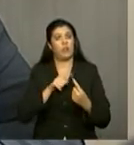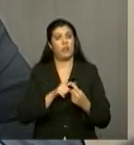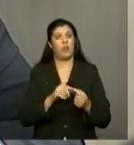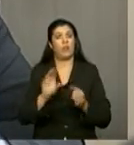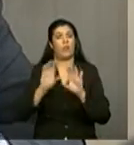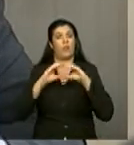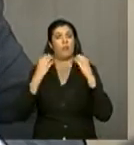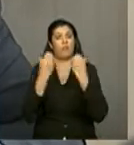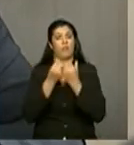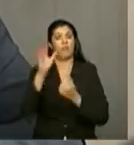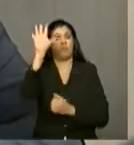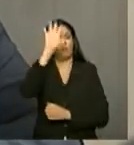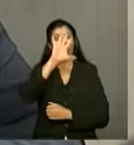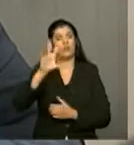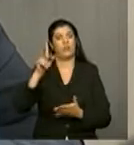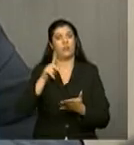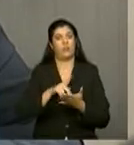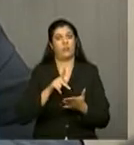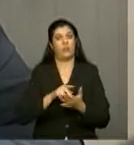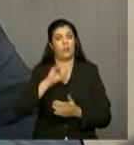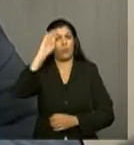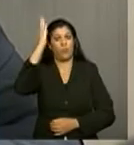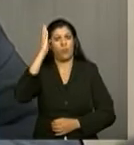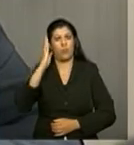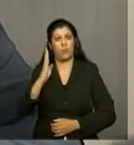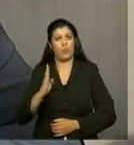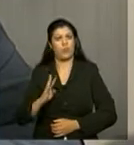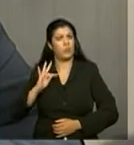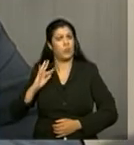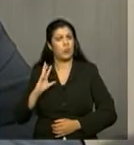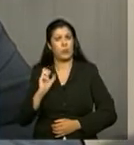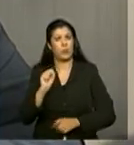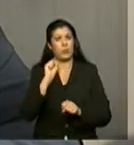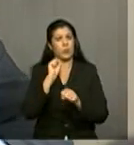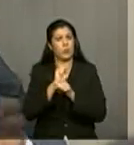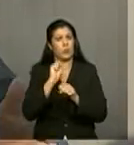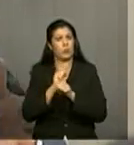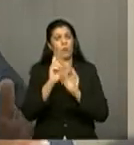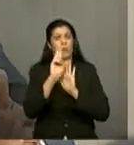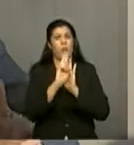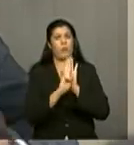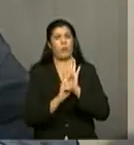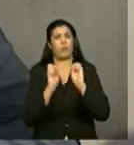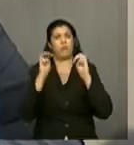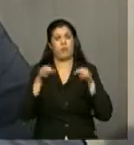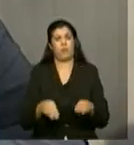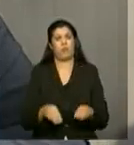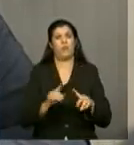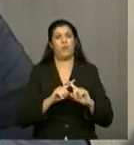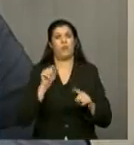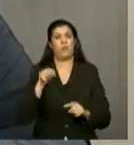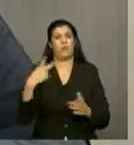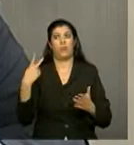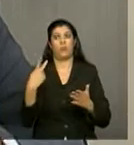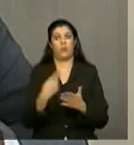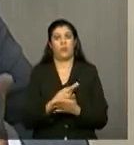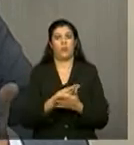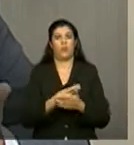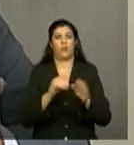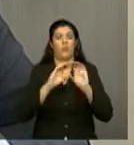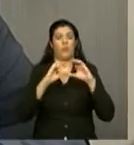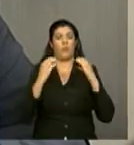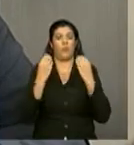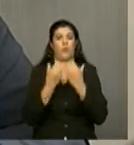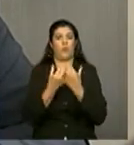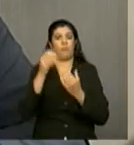da verdade que está terminando o brasil inteiro espera esse relatório mas naquele momento é a comissão nacional